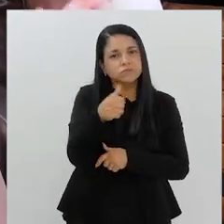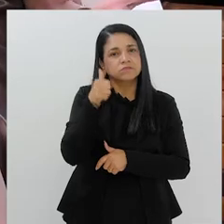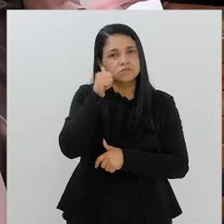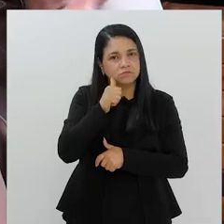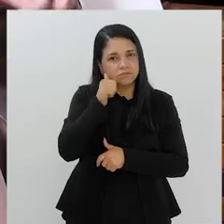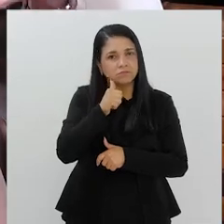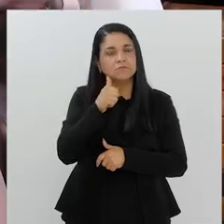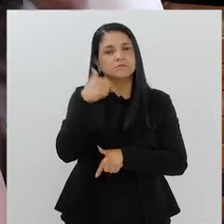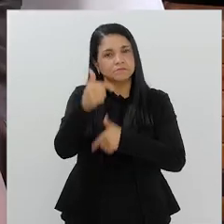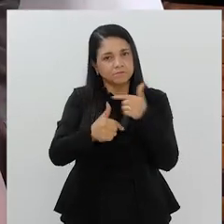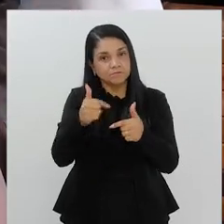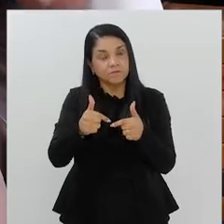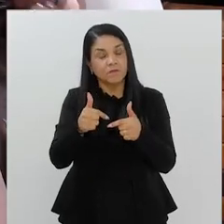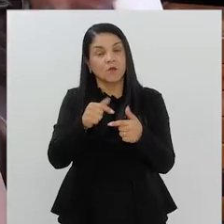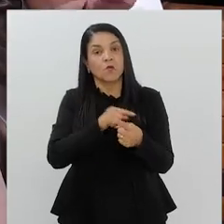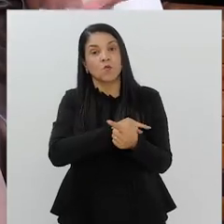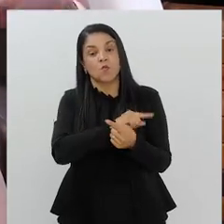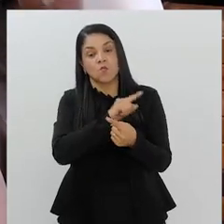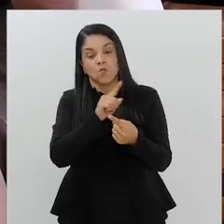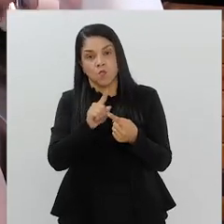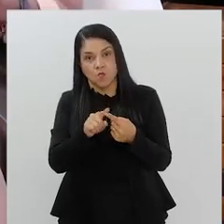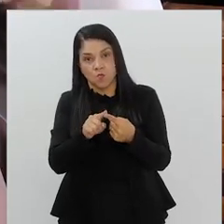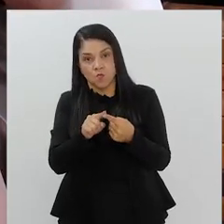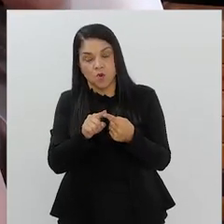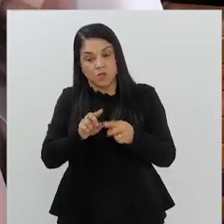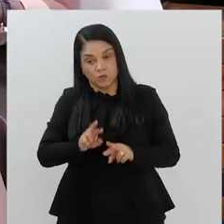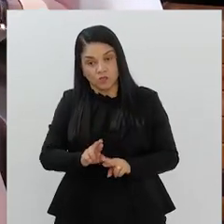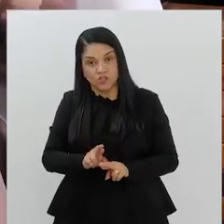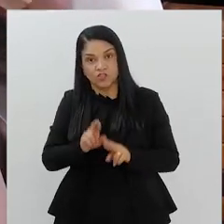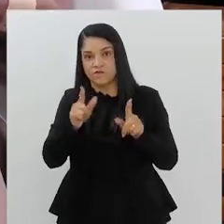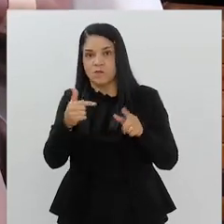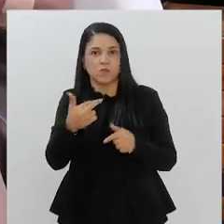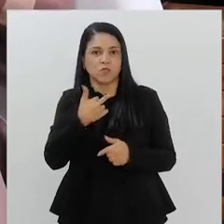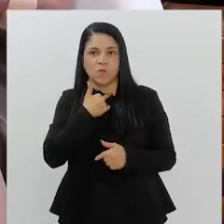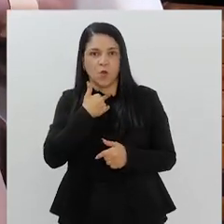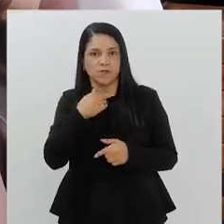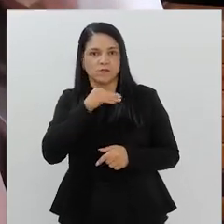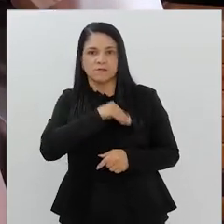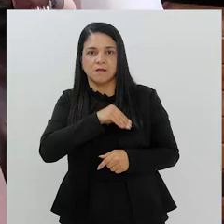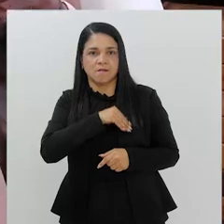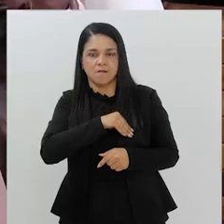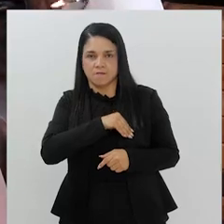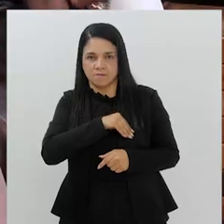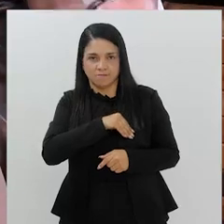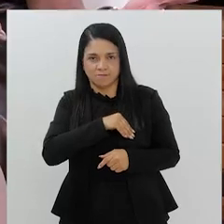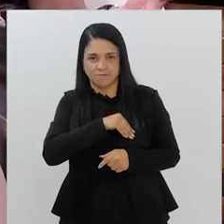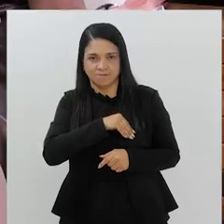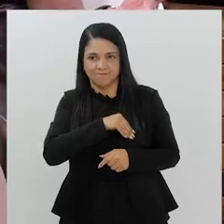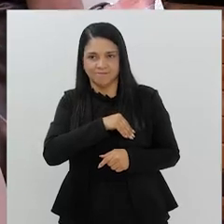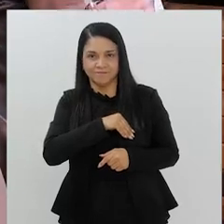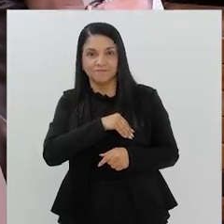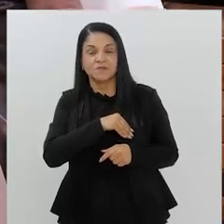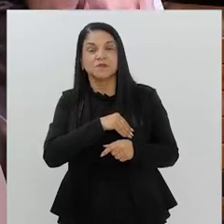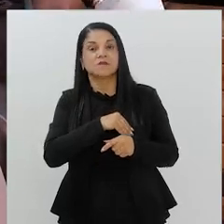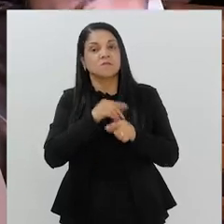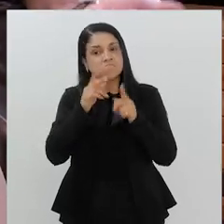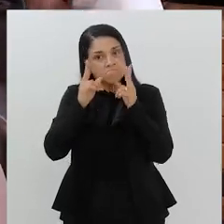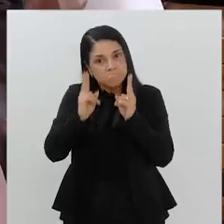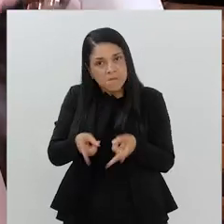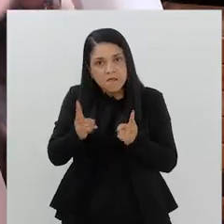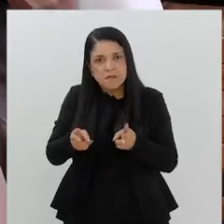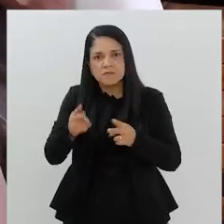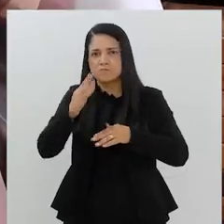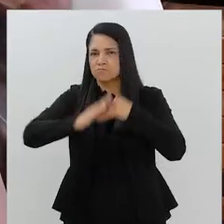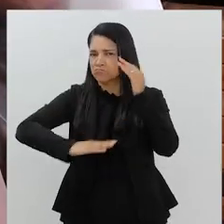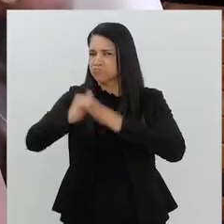mercado de trabalho um dos dispositivos é não ter diferenciação né de salário e remuneração né quando se